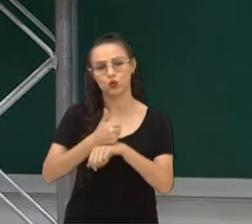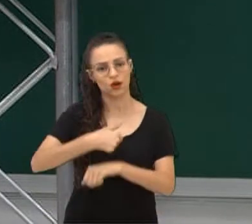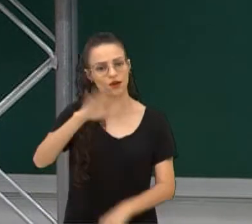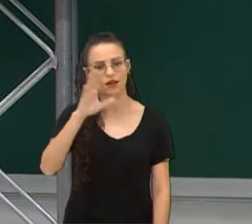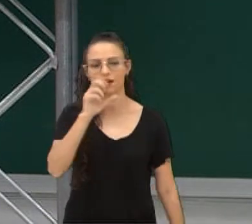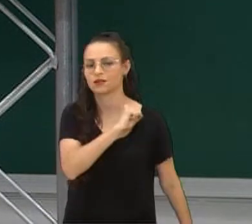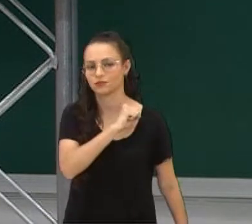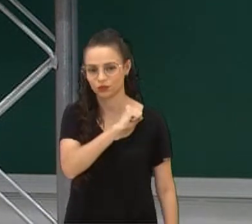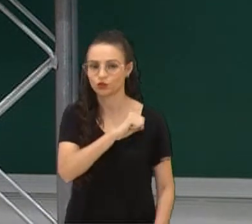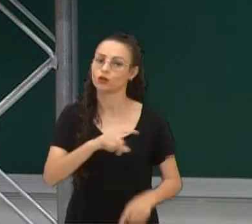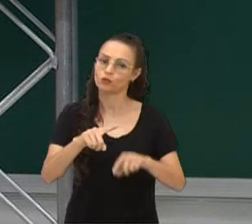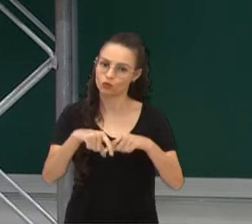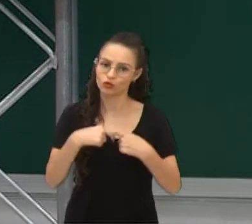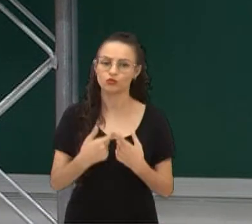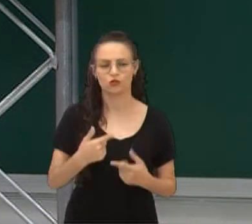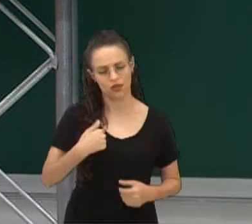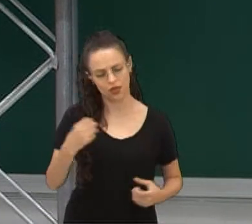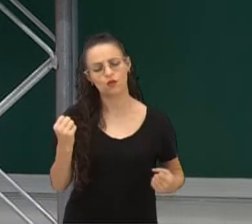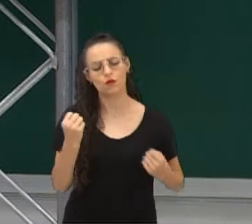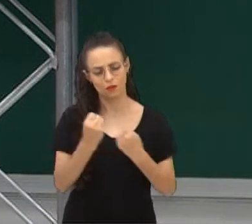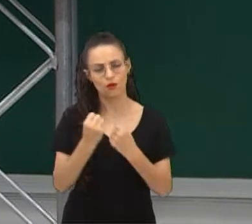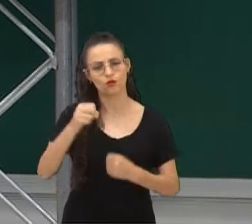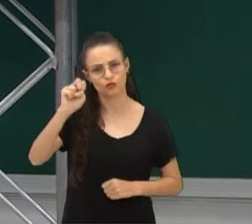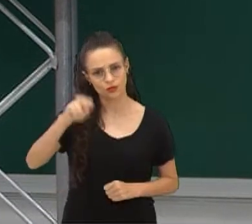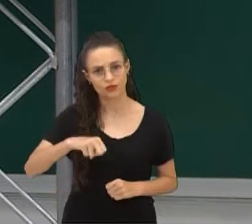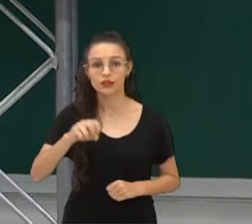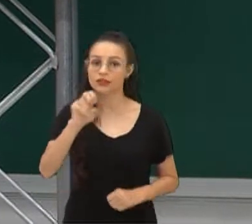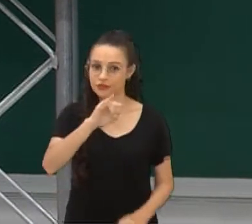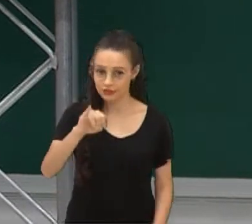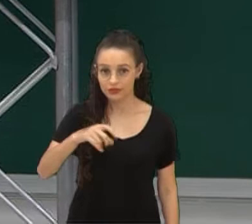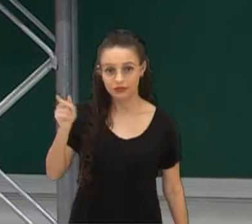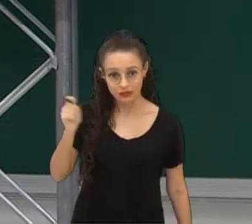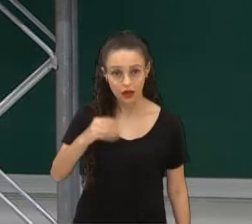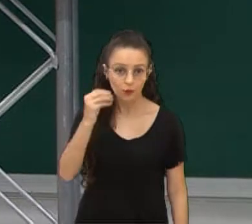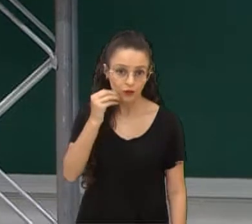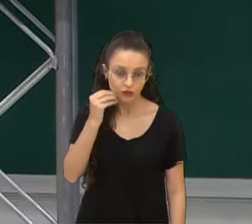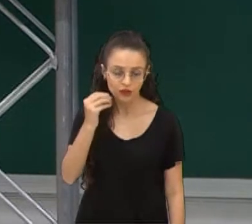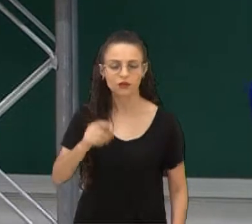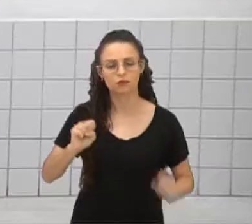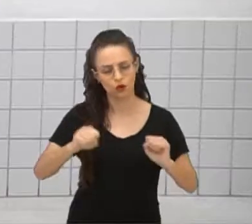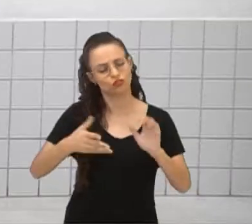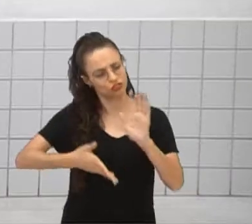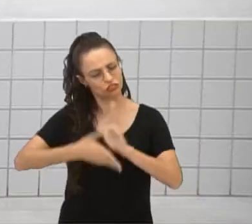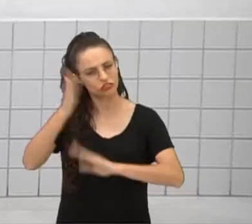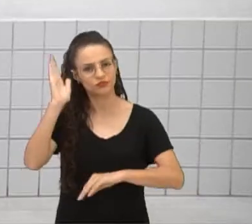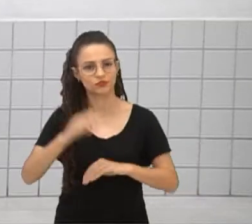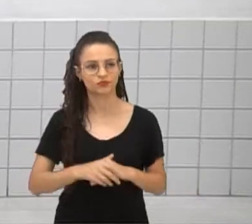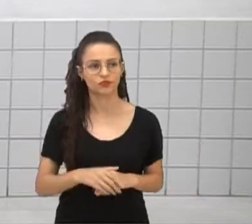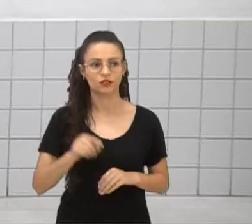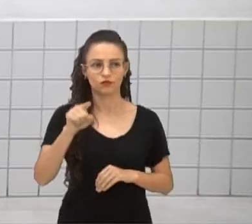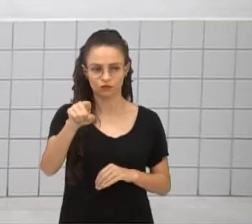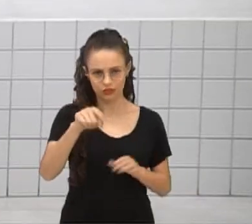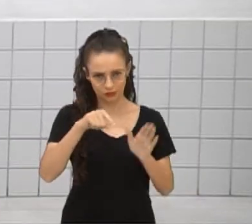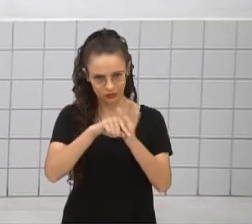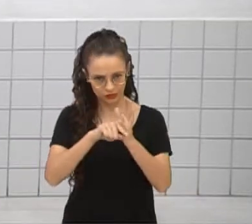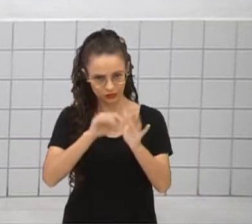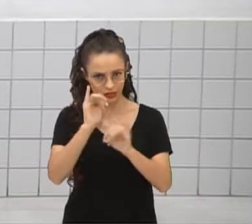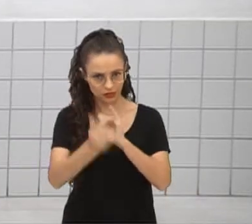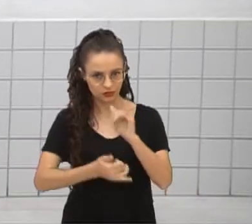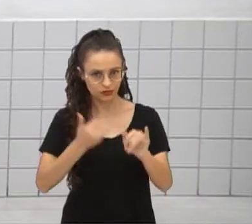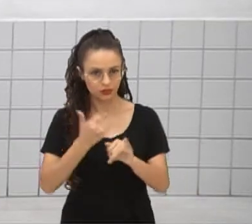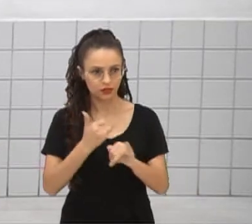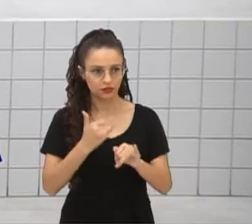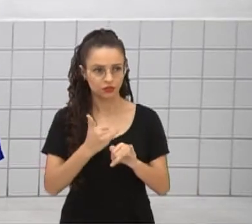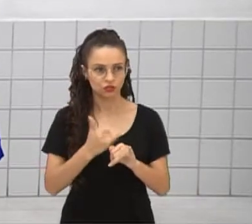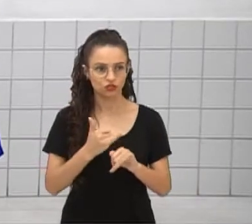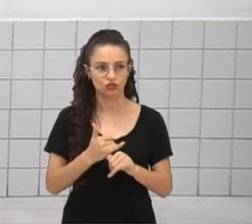a isso então eu Superboy sem somente dentro oportunidade pode ir se você for na internet aí Félix